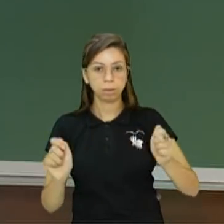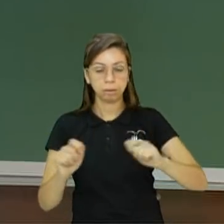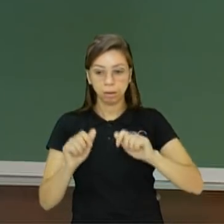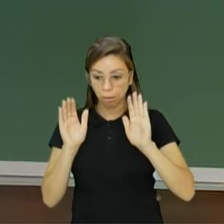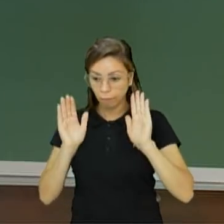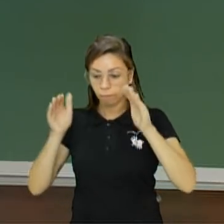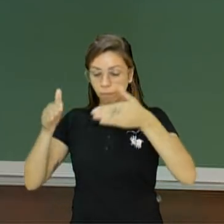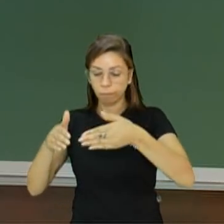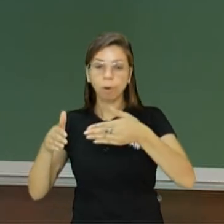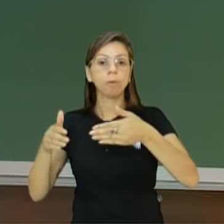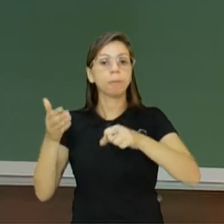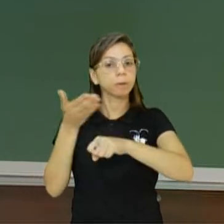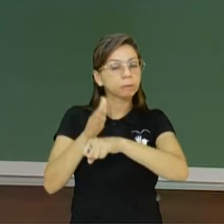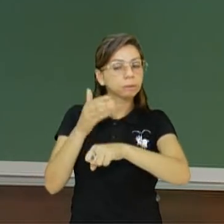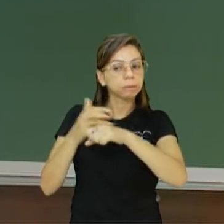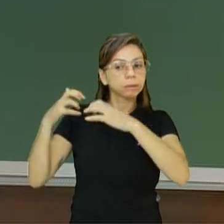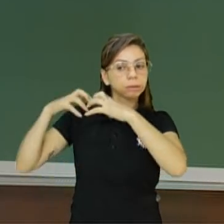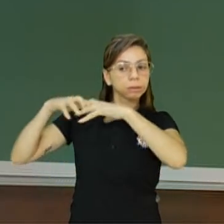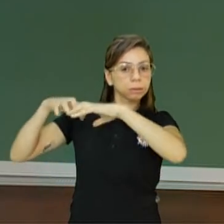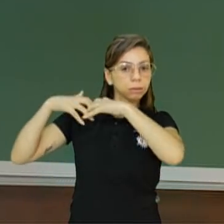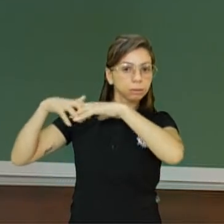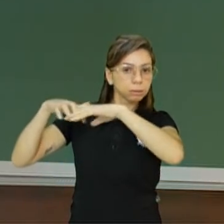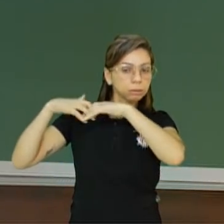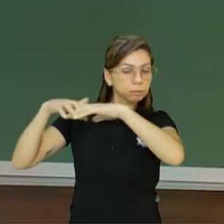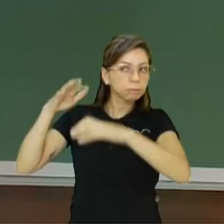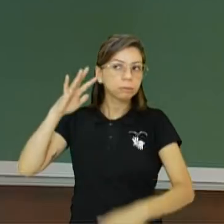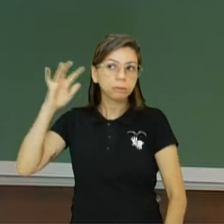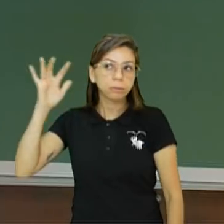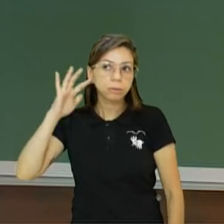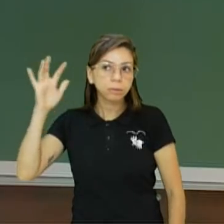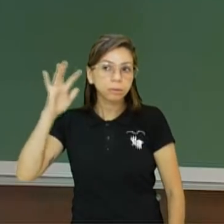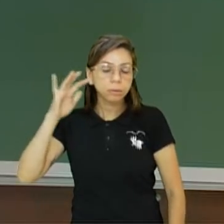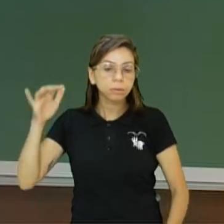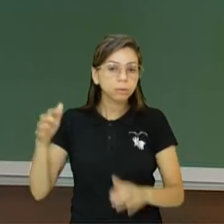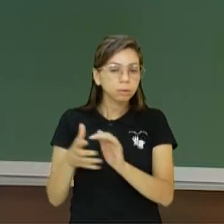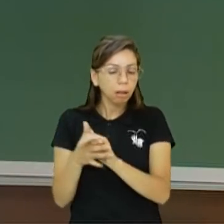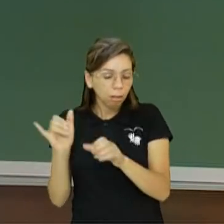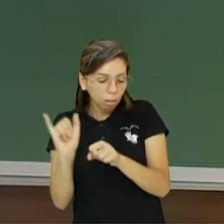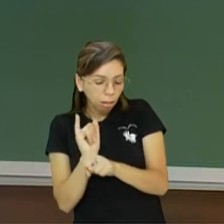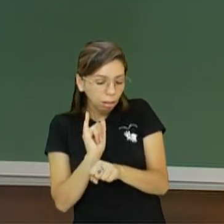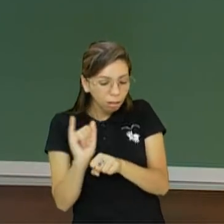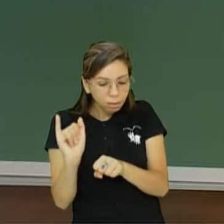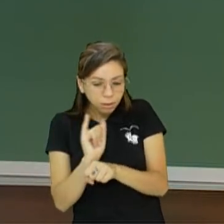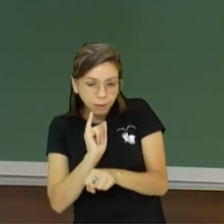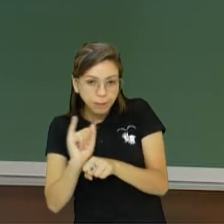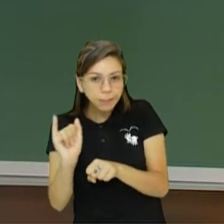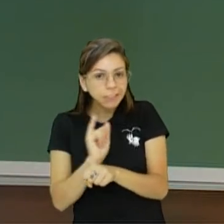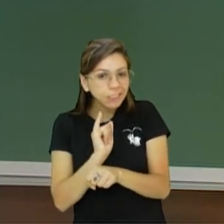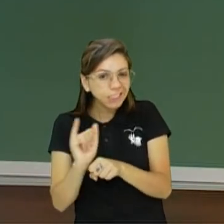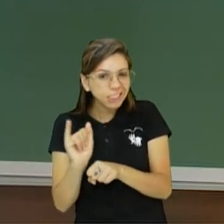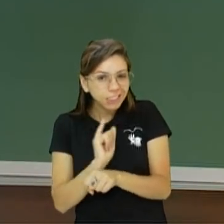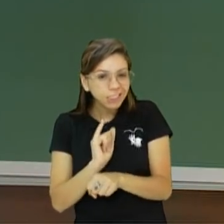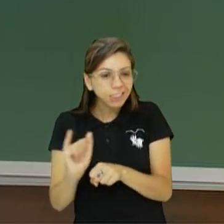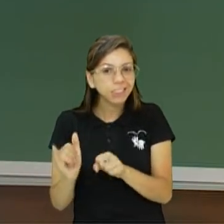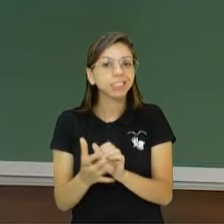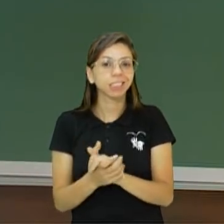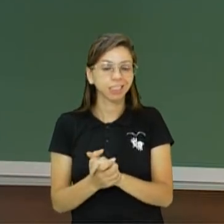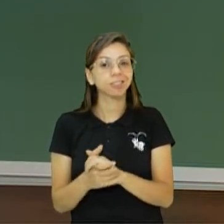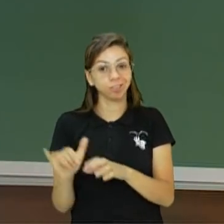de vocês colocarem o cérebro para funcionar, para pensar, para estrategiar lá, nem existe isso, né? Para